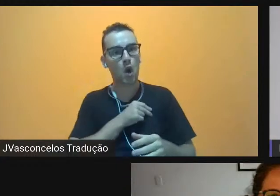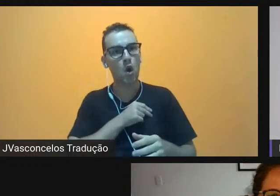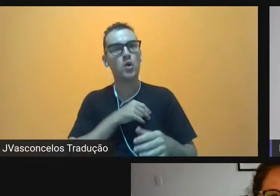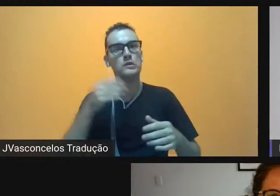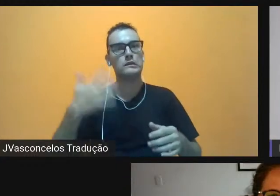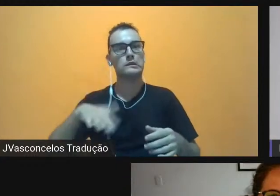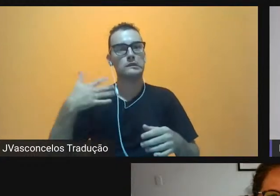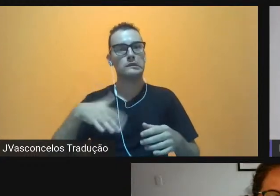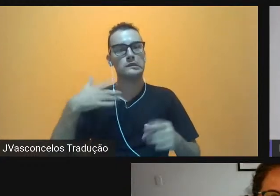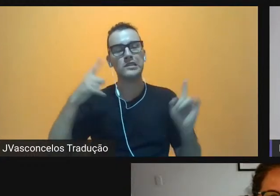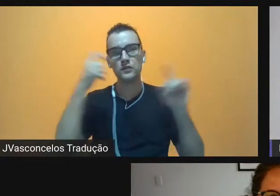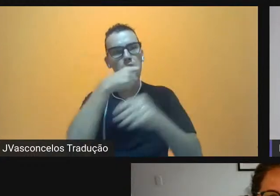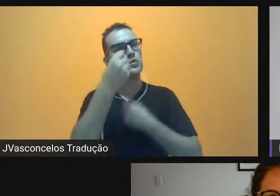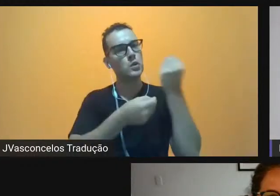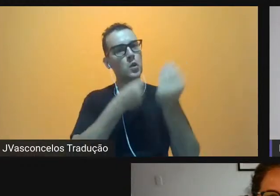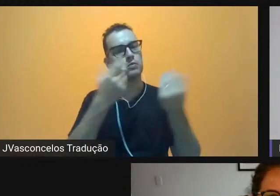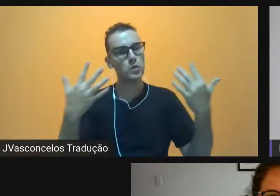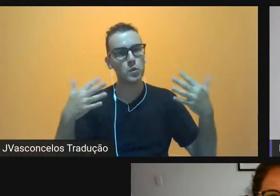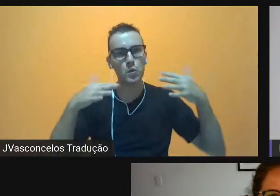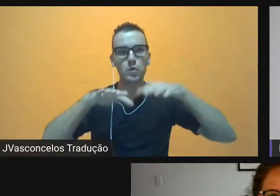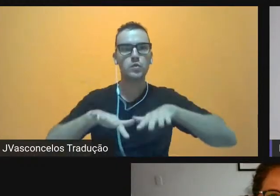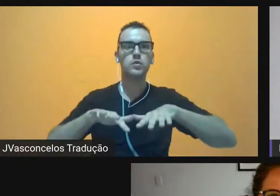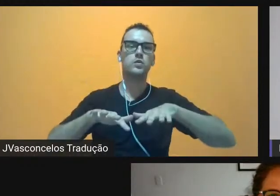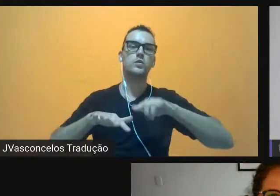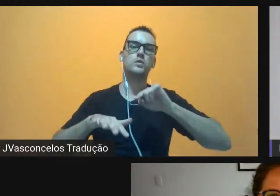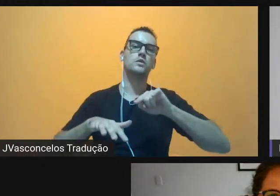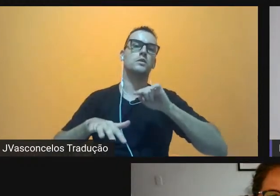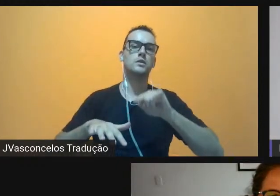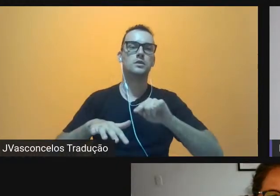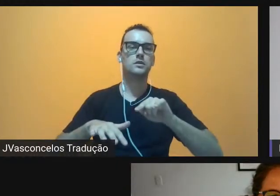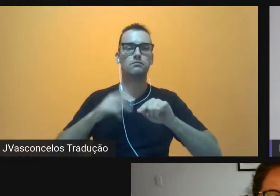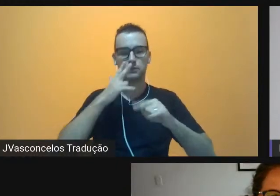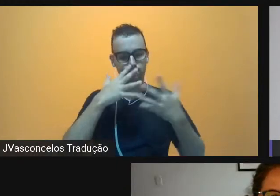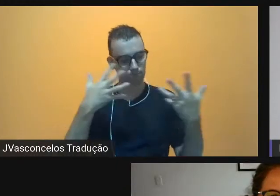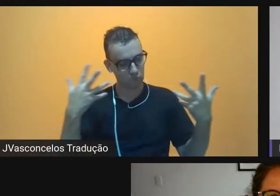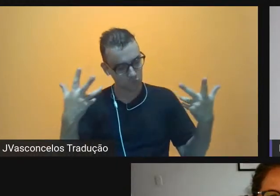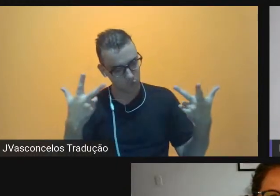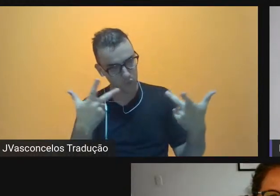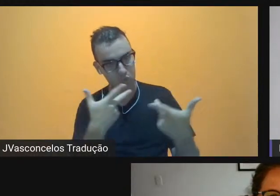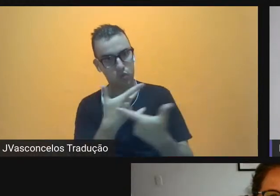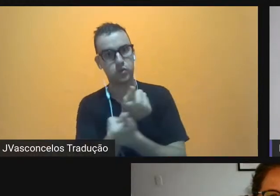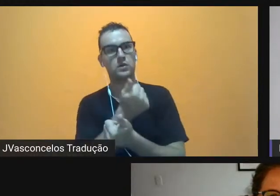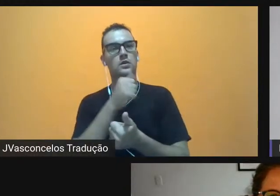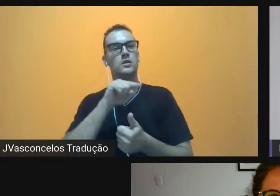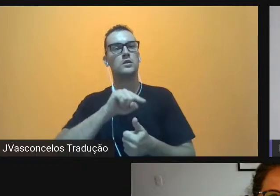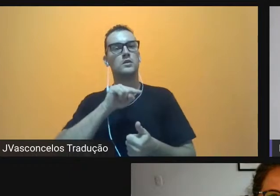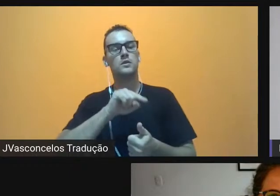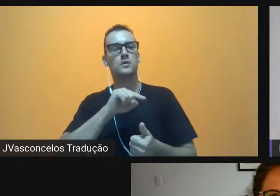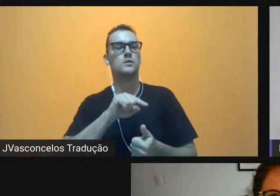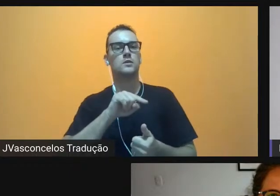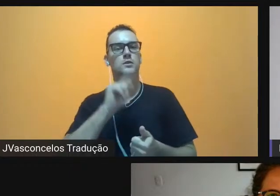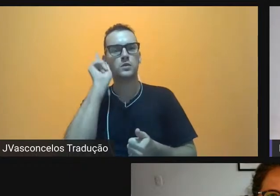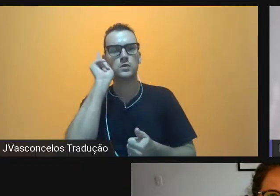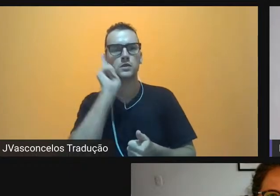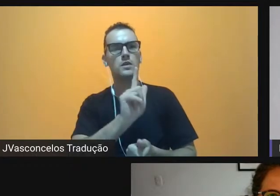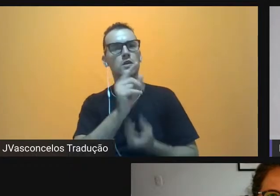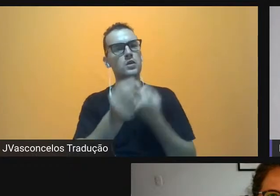esse processo de inclusão de forma qualificada, né, dando todas